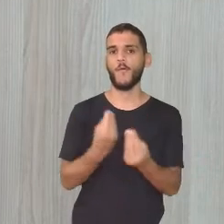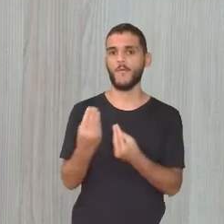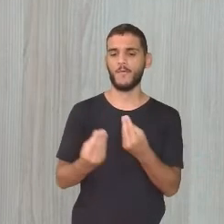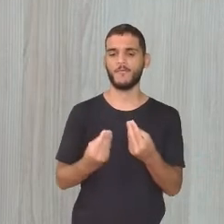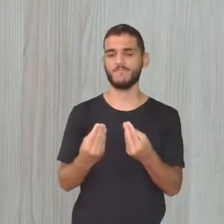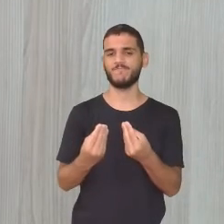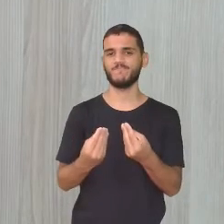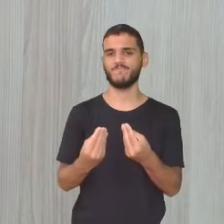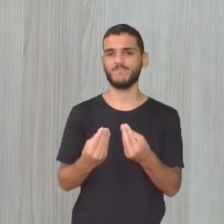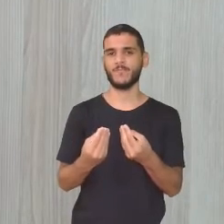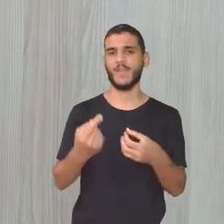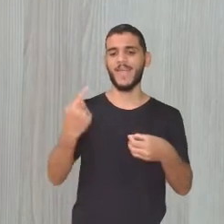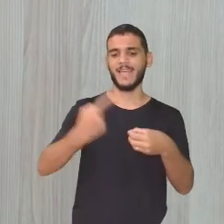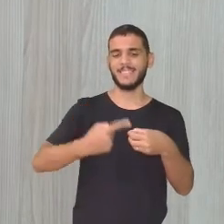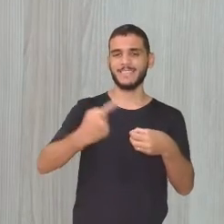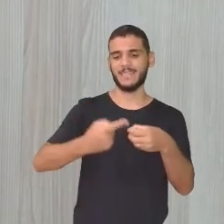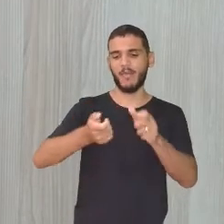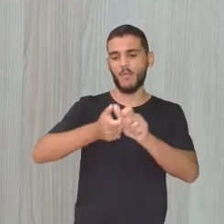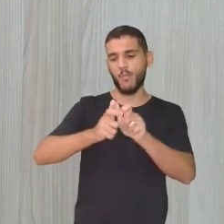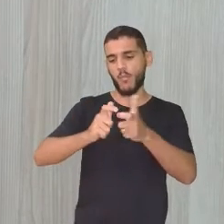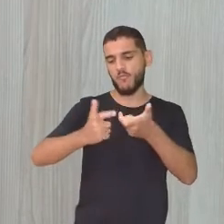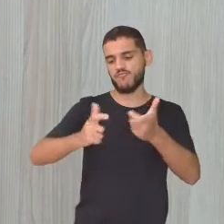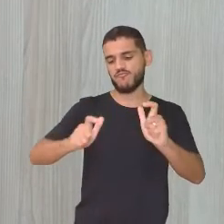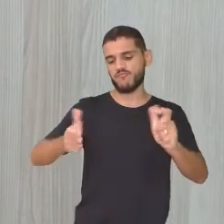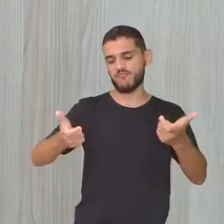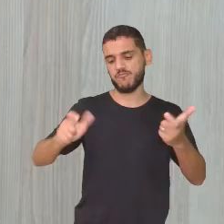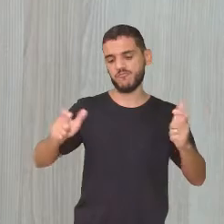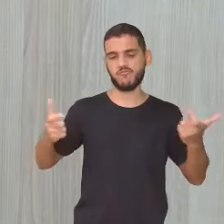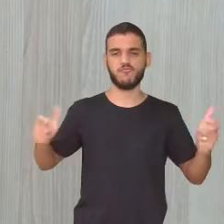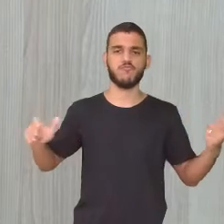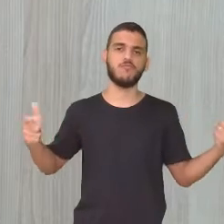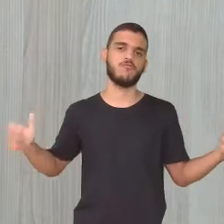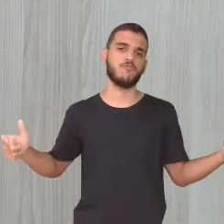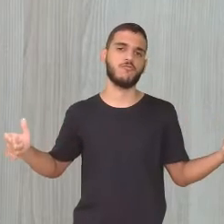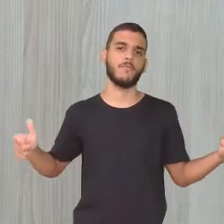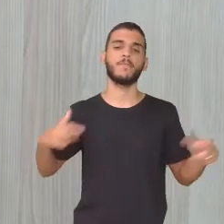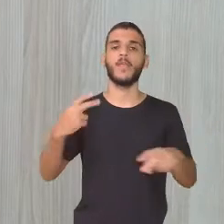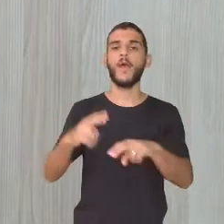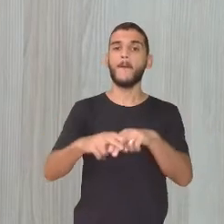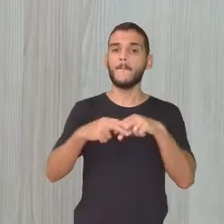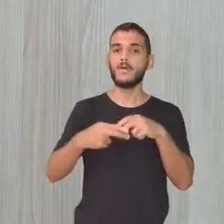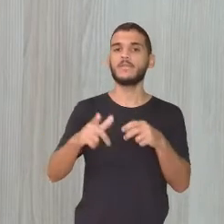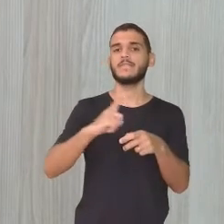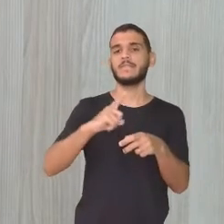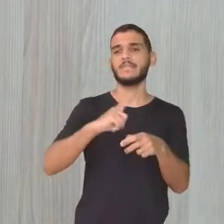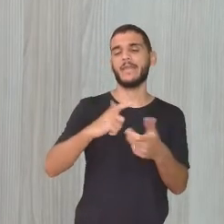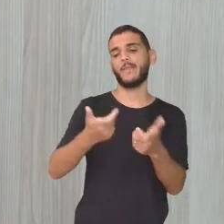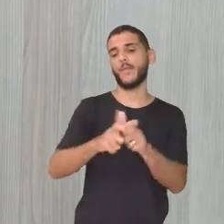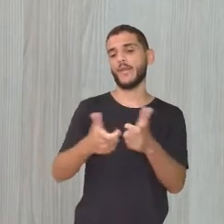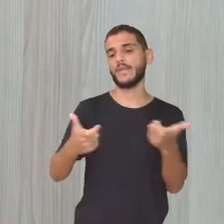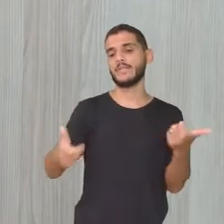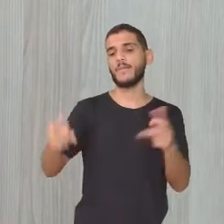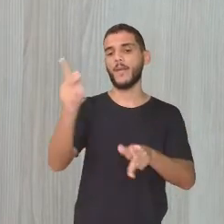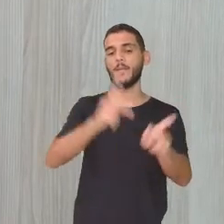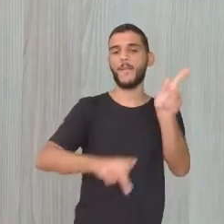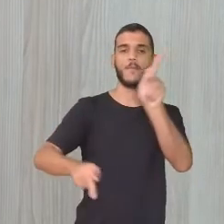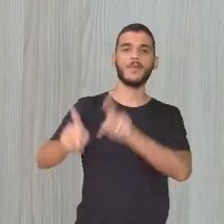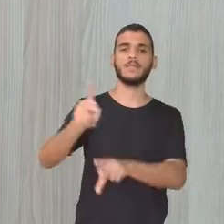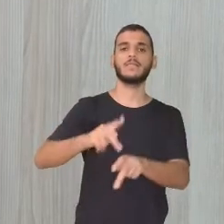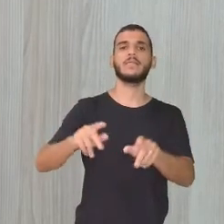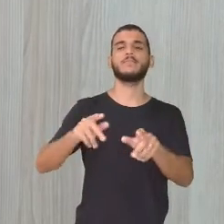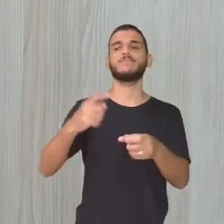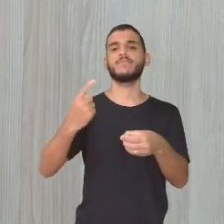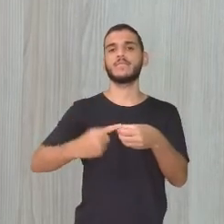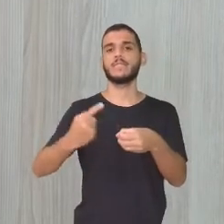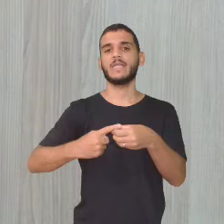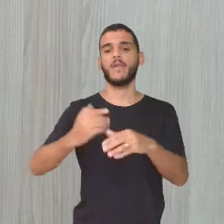desenvolvendo, vão crescendo. Por isso que é muito atrelada essa questão do crescimento populacional, o quanto aquela cidade está se desenvolvendo. A gente estuda